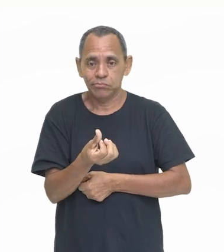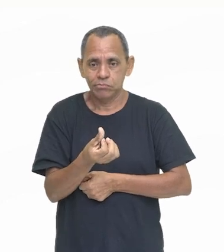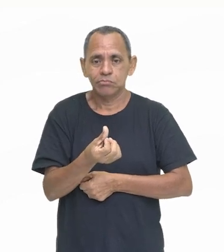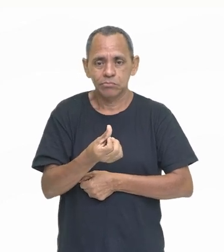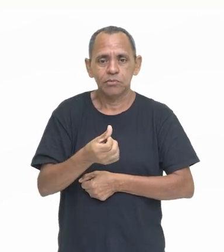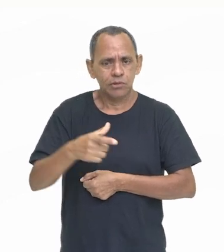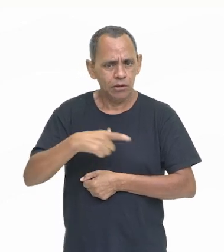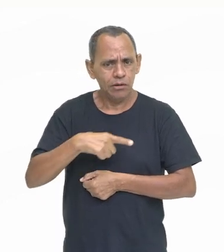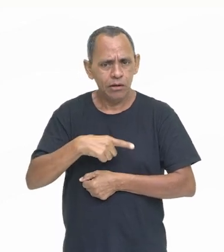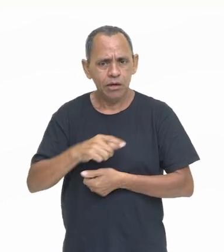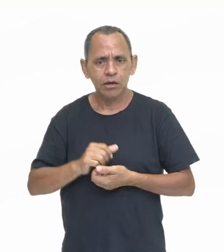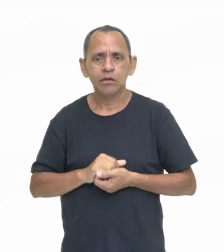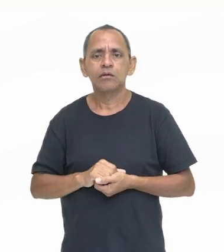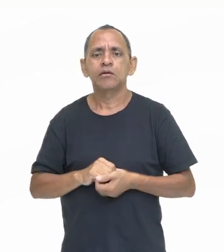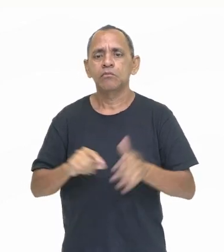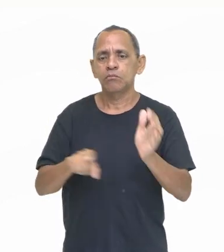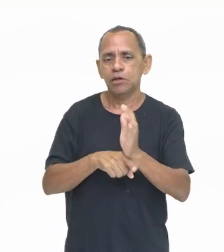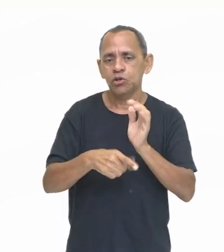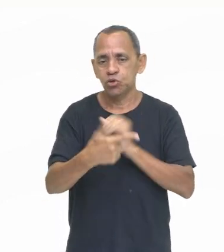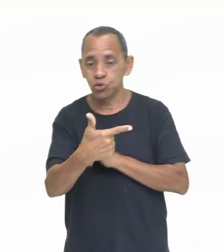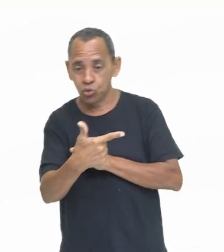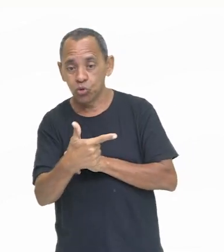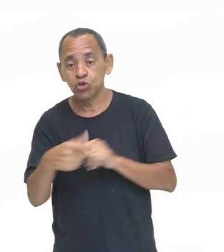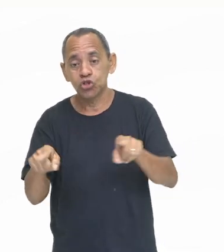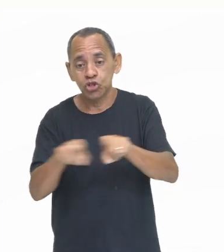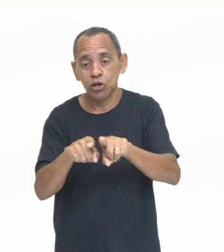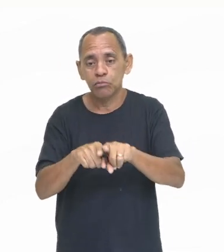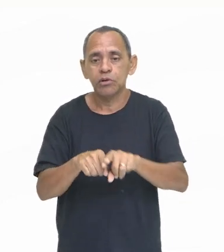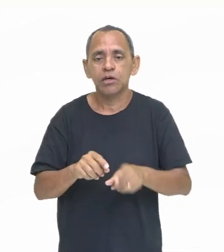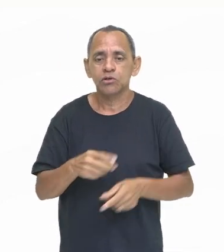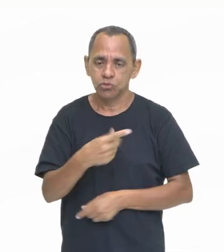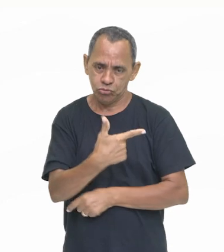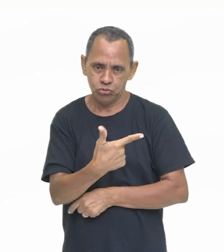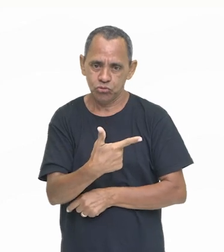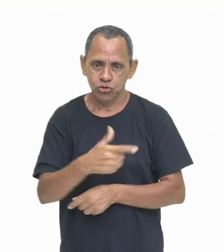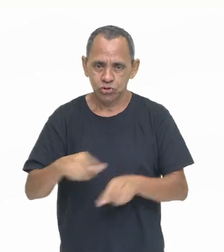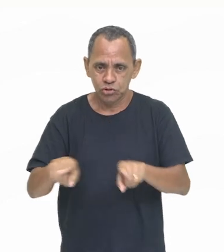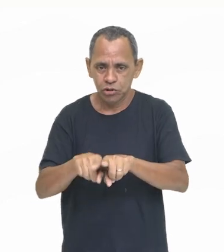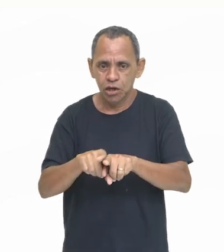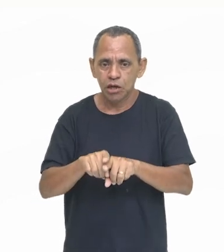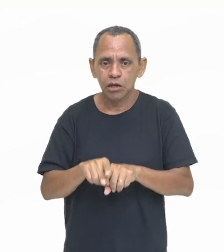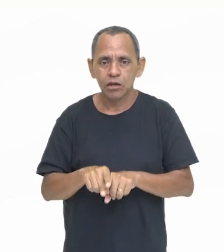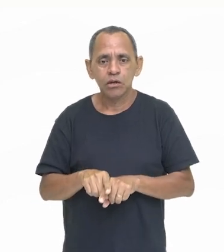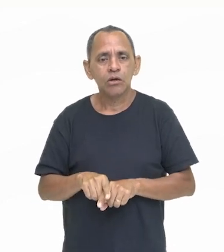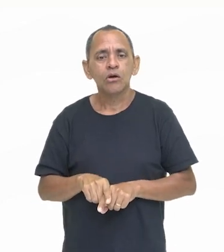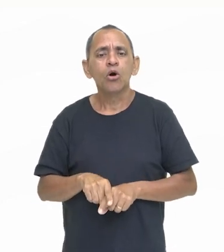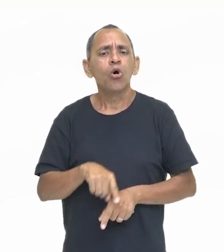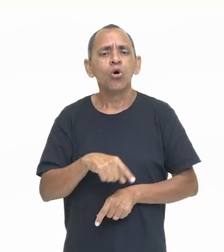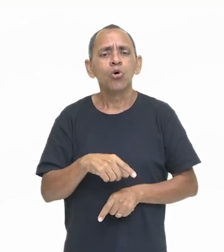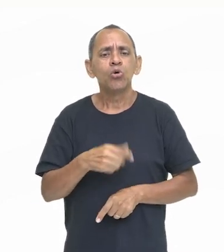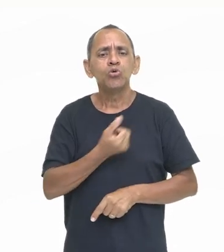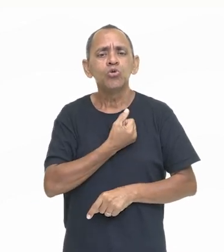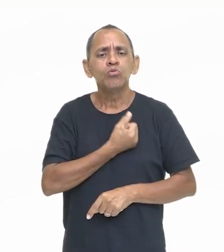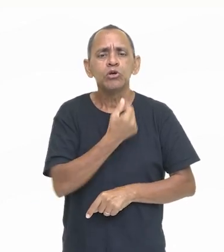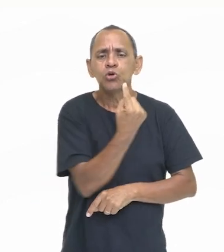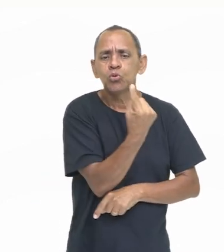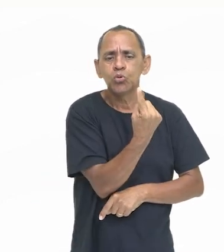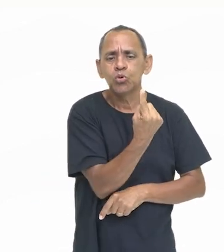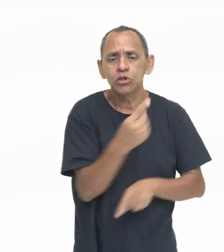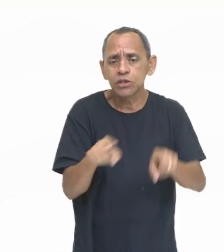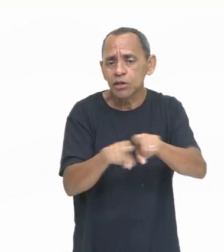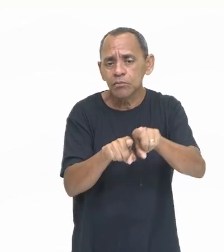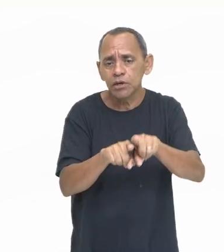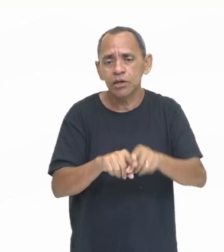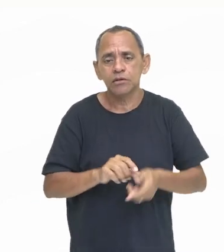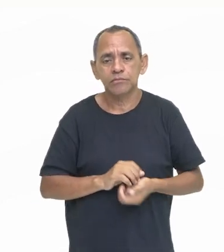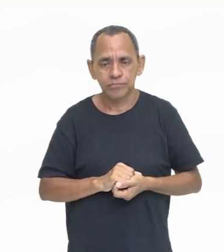por 2. Do mesmo jeito o 1, né? O 1 também tem, ele é correspondido aí pelo menos 1